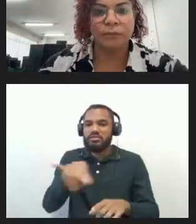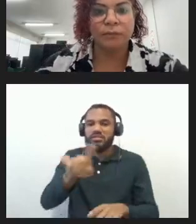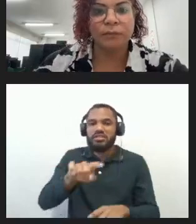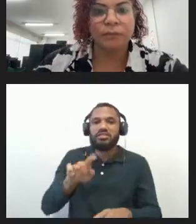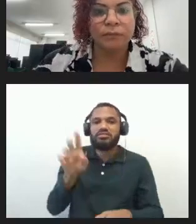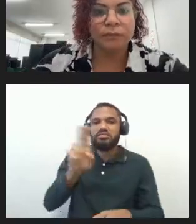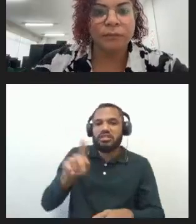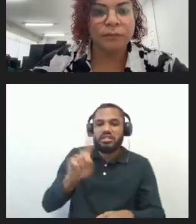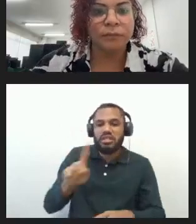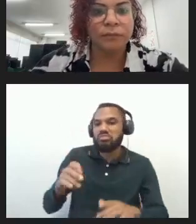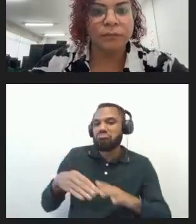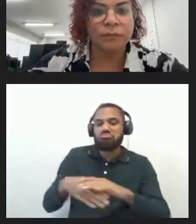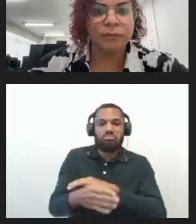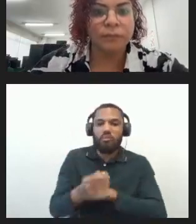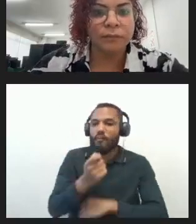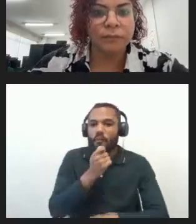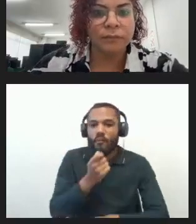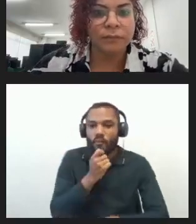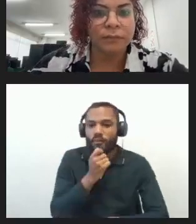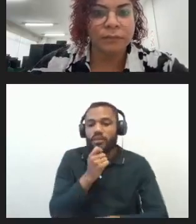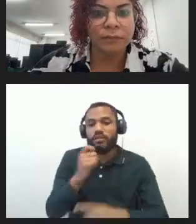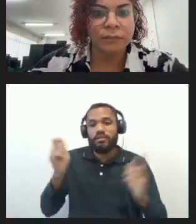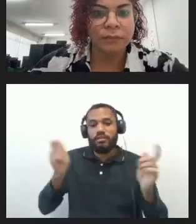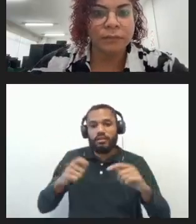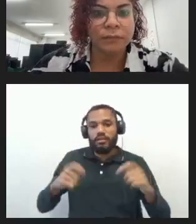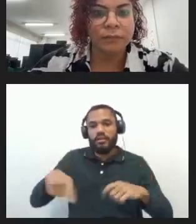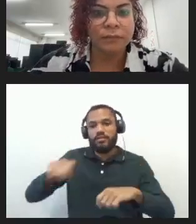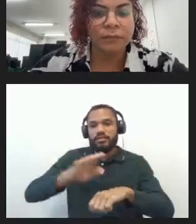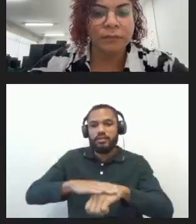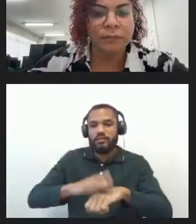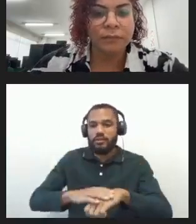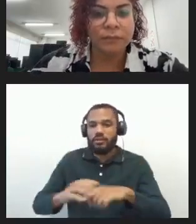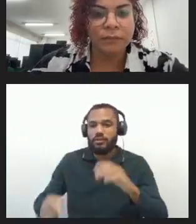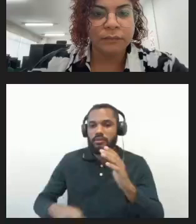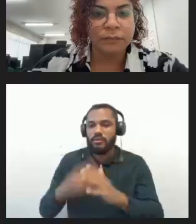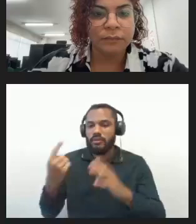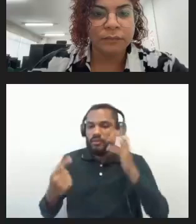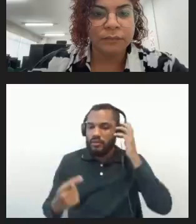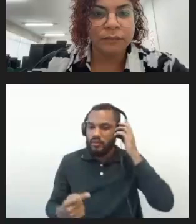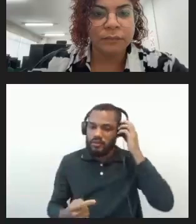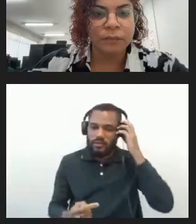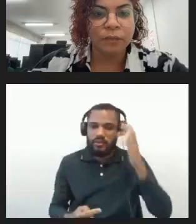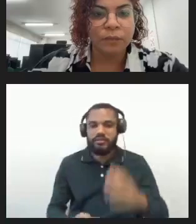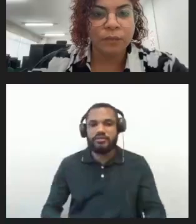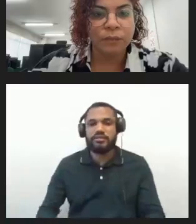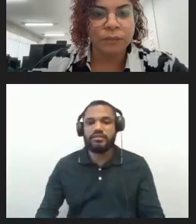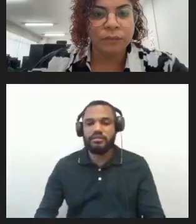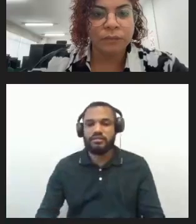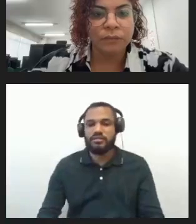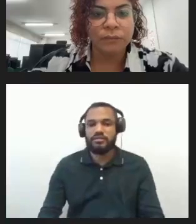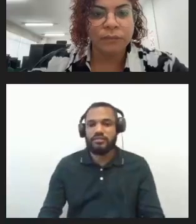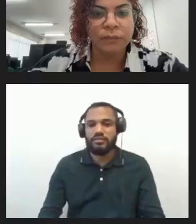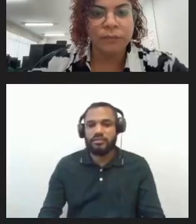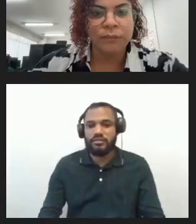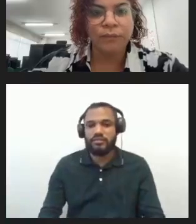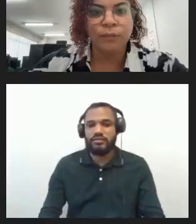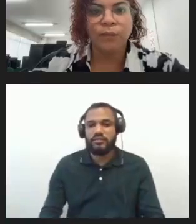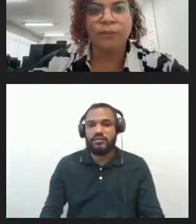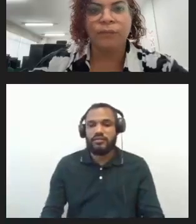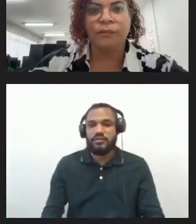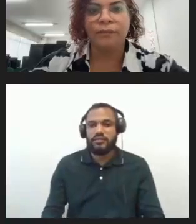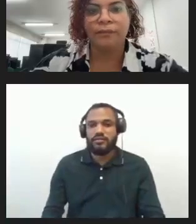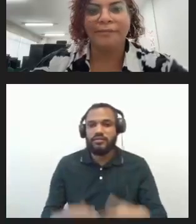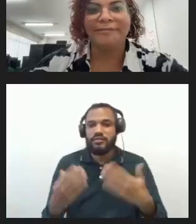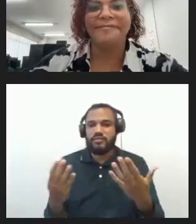enfim, vai ter a oportunidade de mexer a primeira vez. Então, da mesma forma que hoje, já se preparem também para o